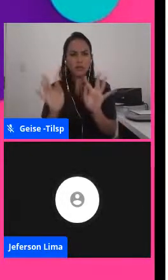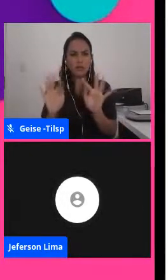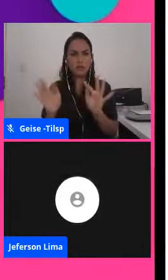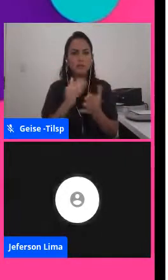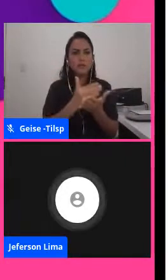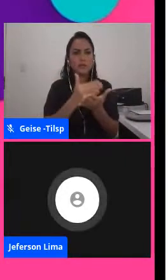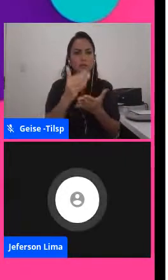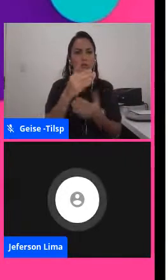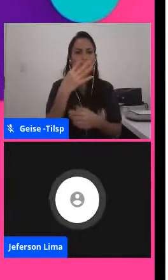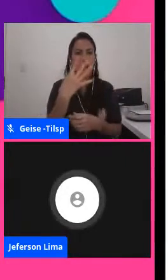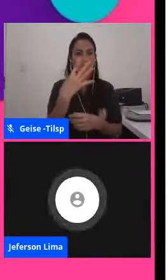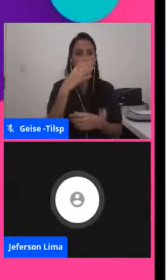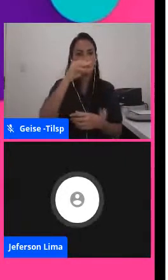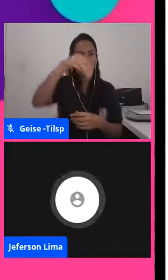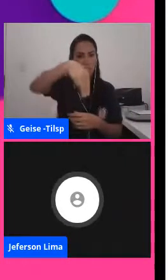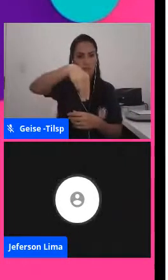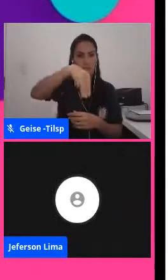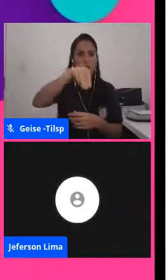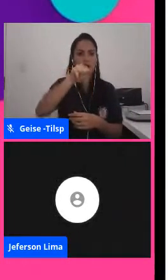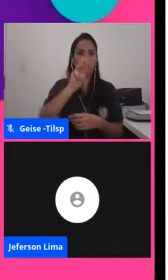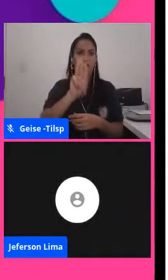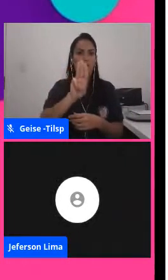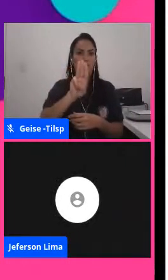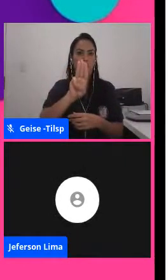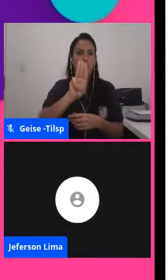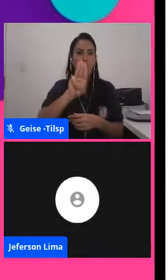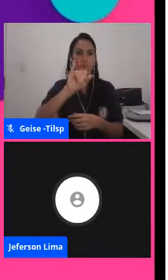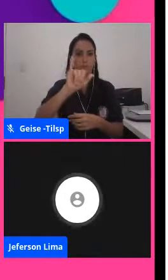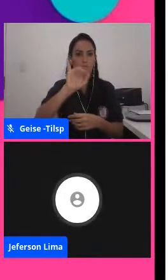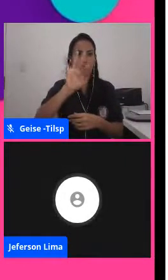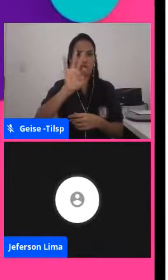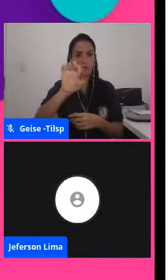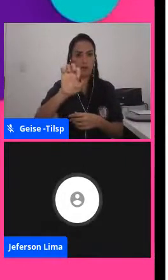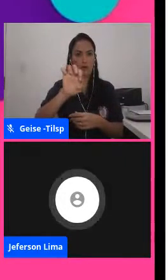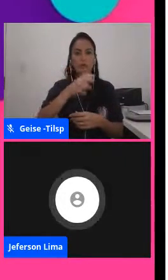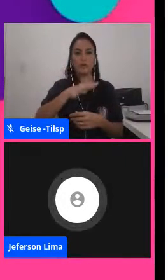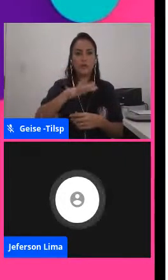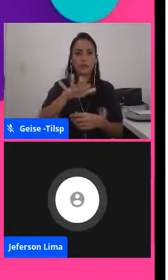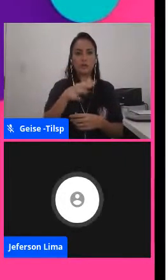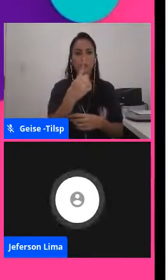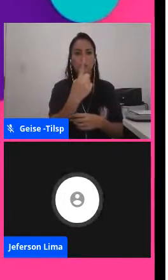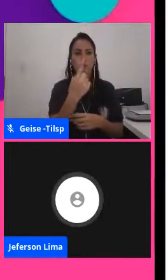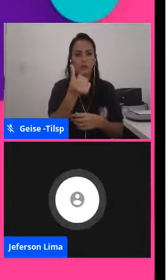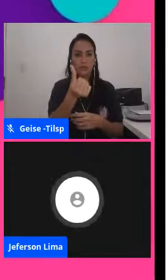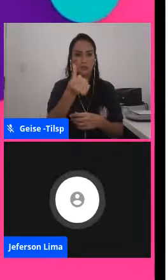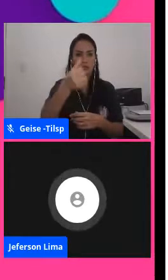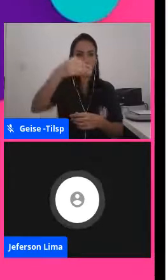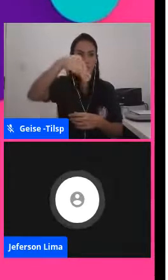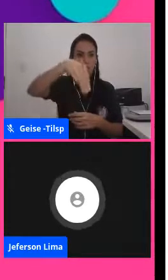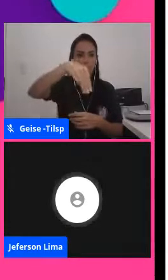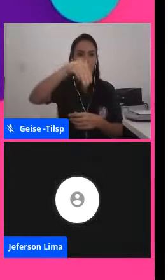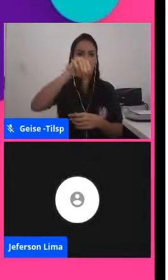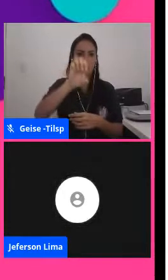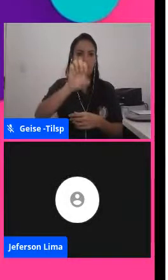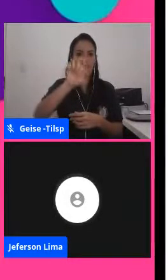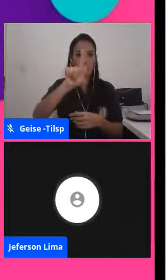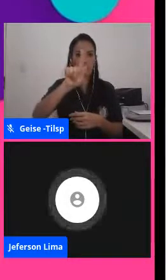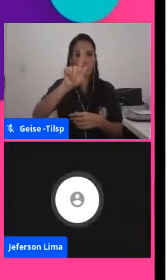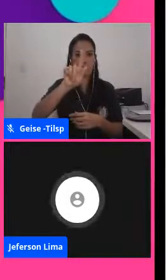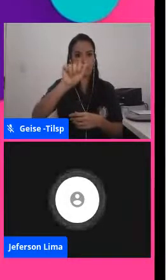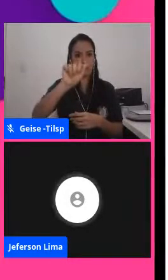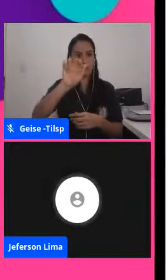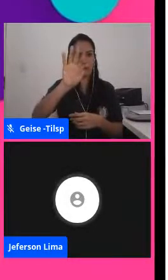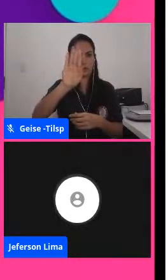Certo? 4 megabytes dá 16 megabits. E tem versões desse cara que tem 64 megabits.